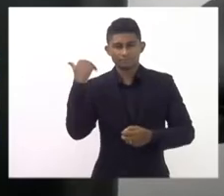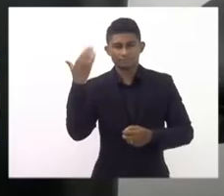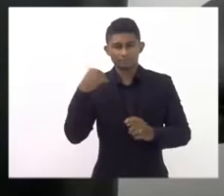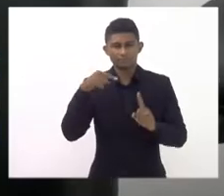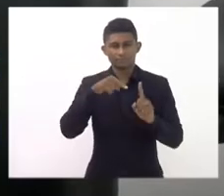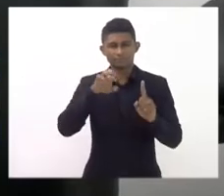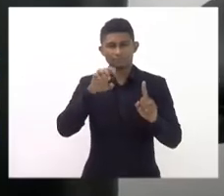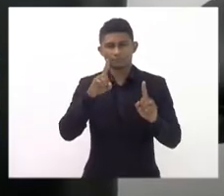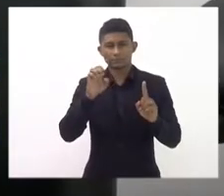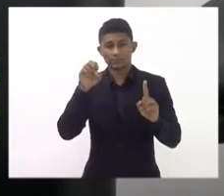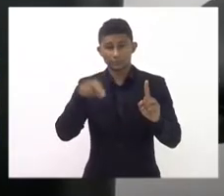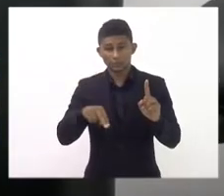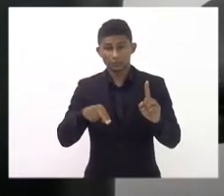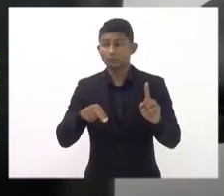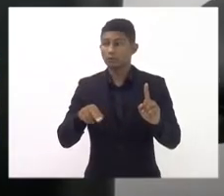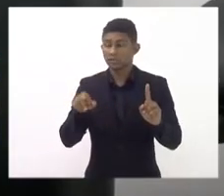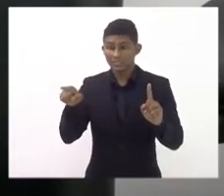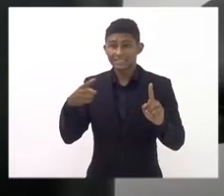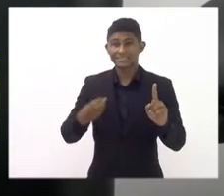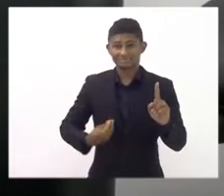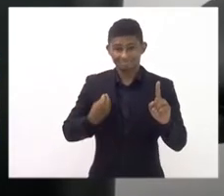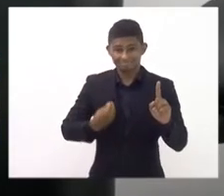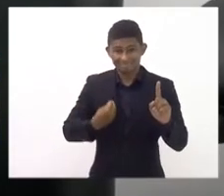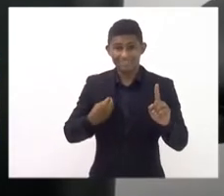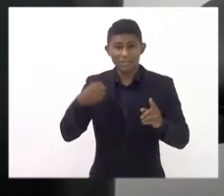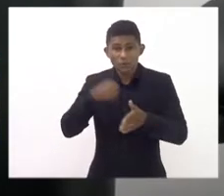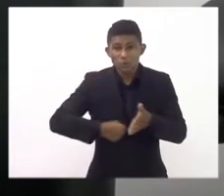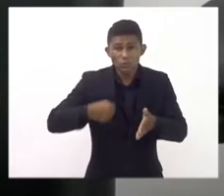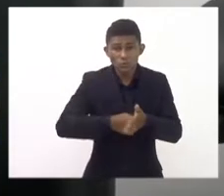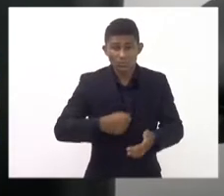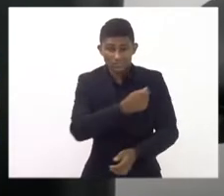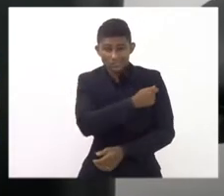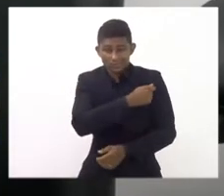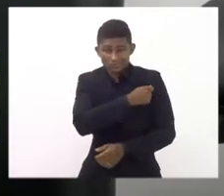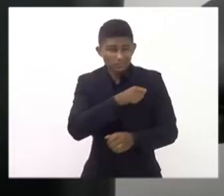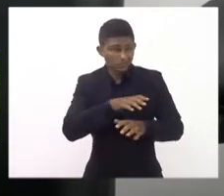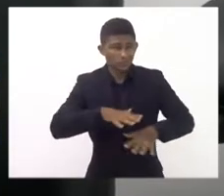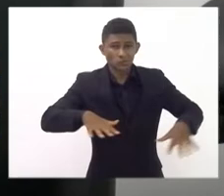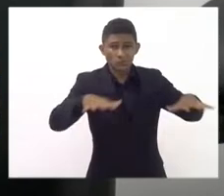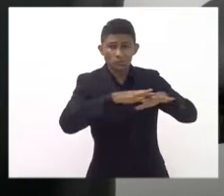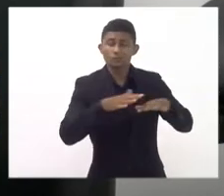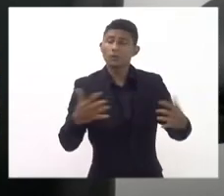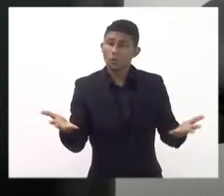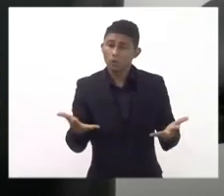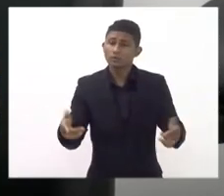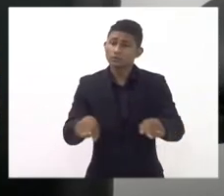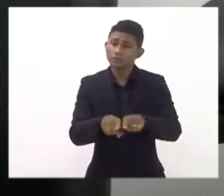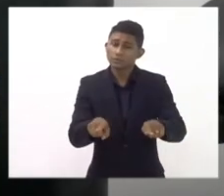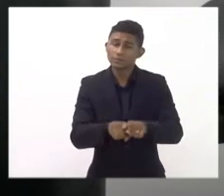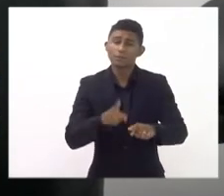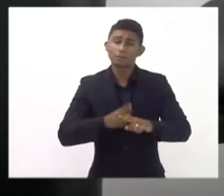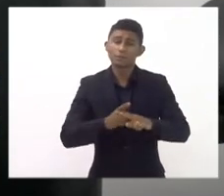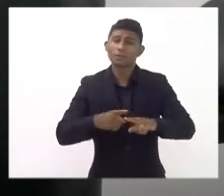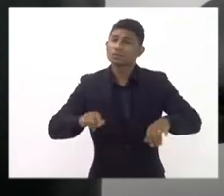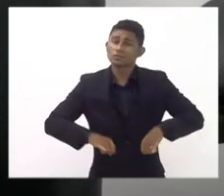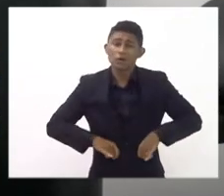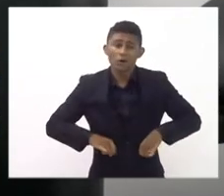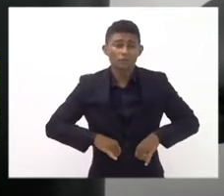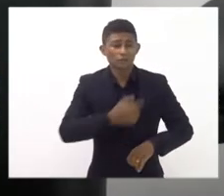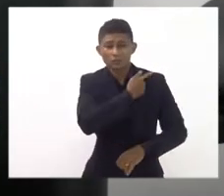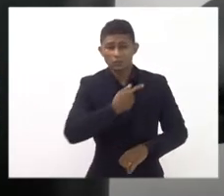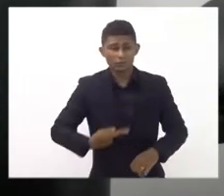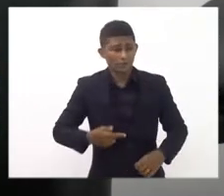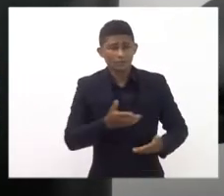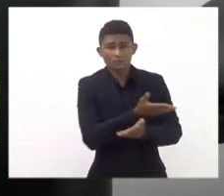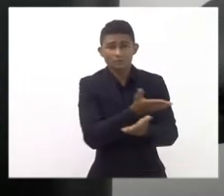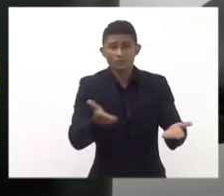pela educação e ainda hoje é, porque a gente vê como nós sofremos aqui com governos que não priorizam a nossa educação, que